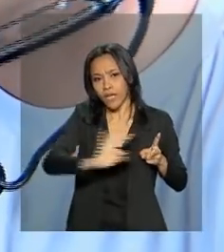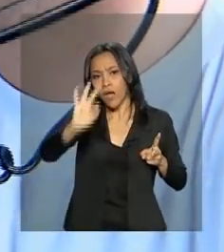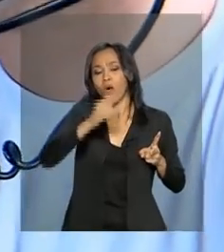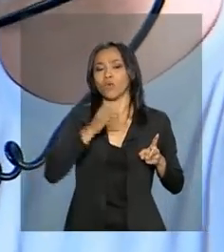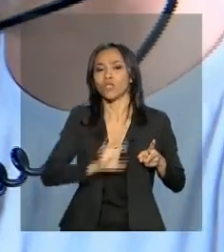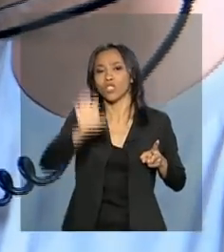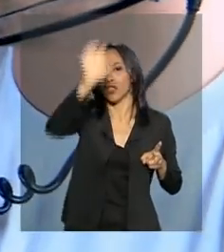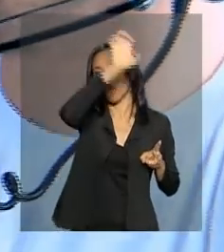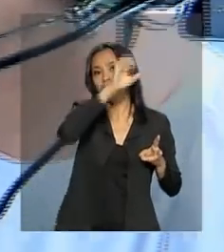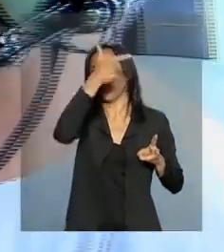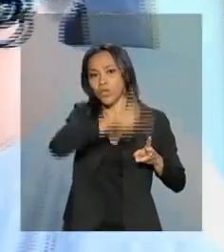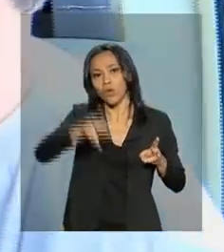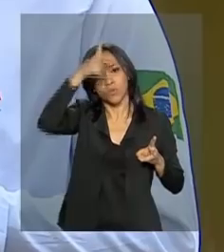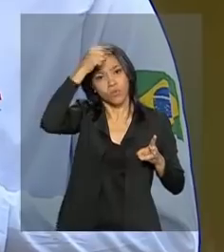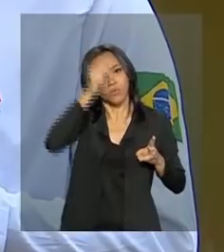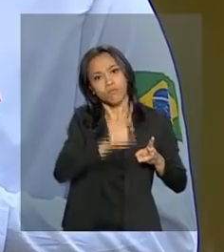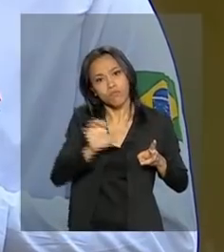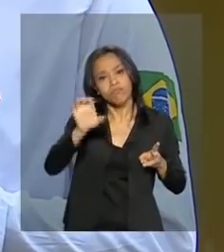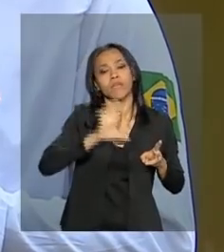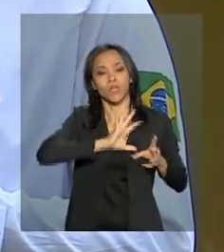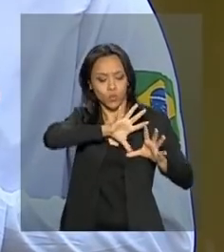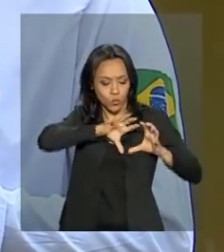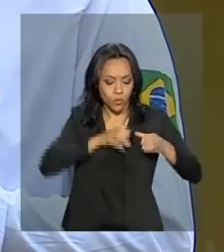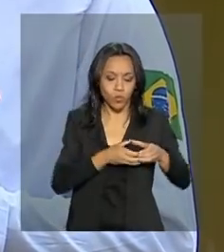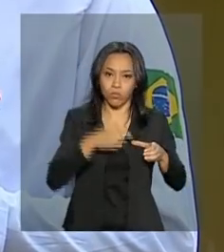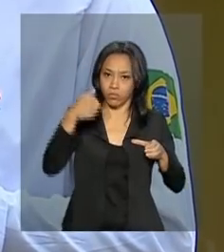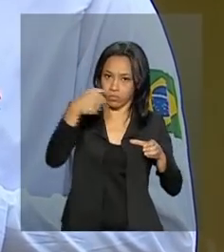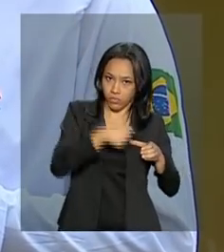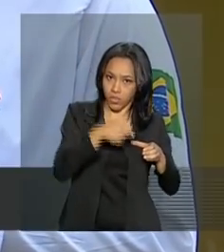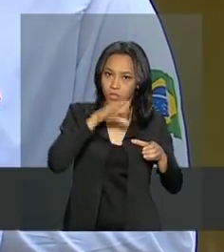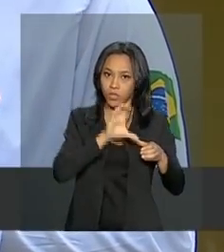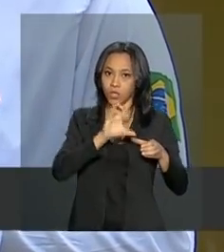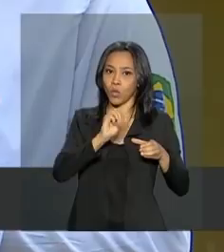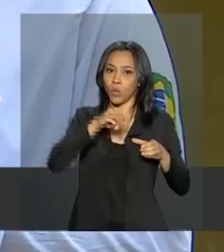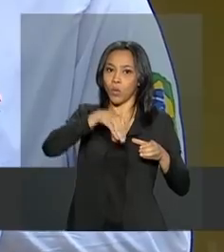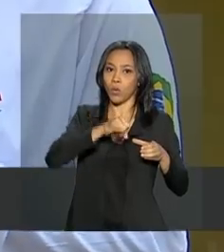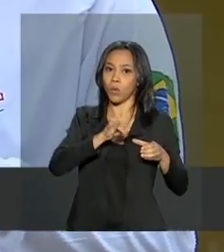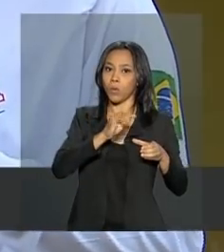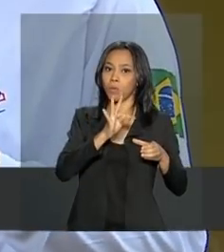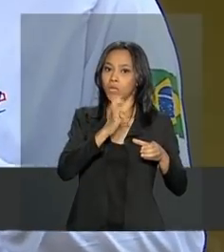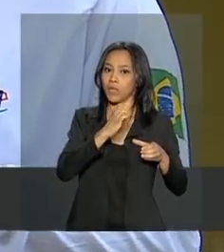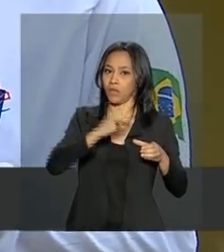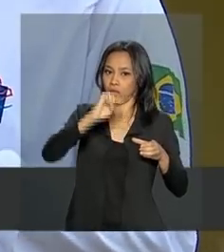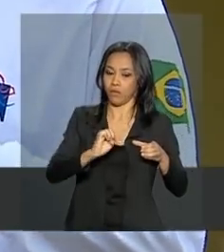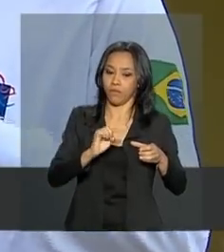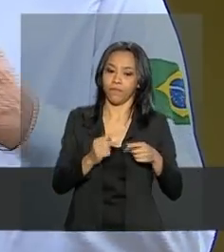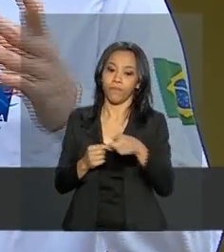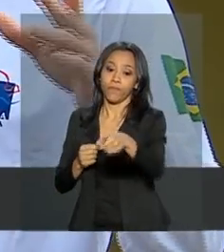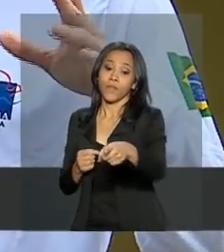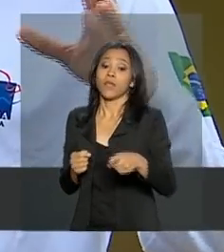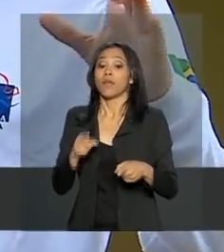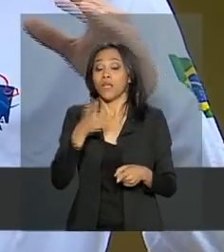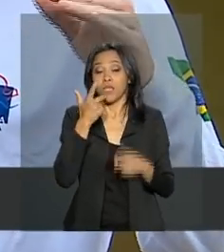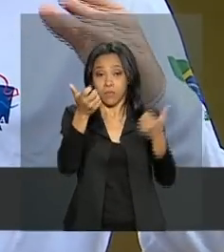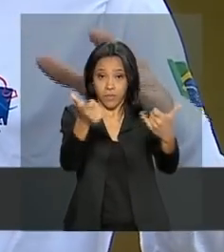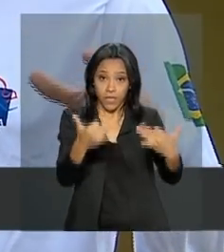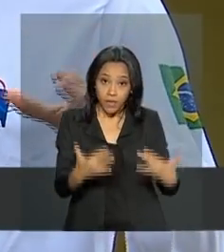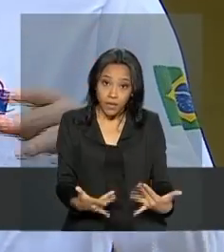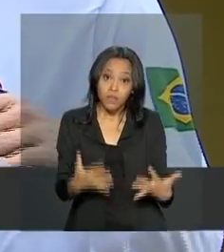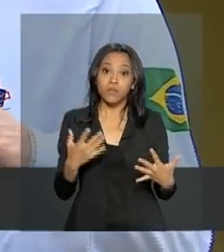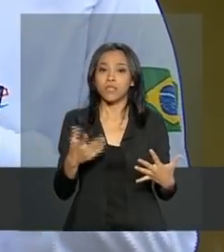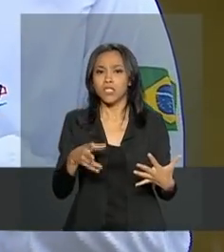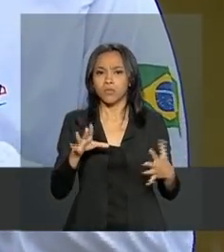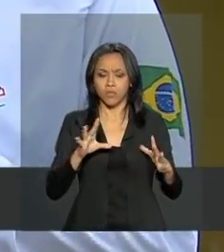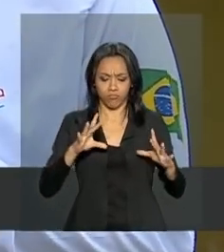outras organizações públicas. Você tem um impacto muito grande em retirada de qualquer rejeito, seja ele disposto na calha do